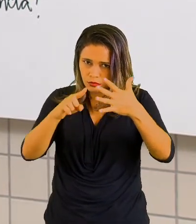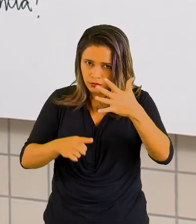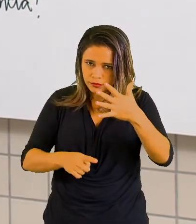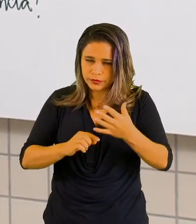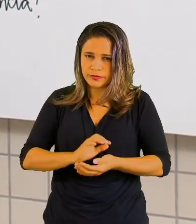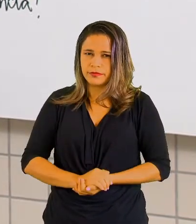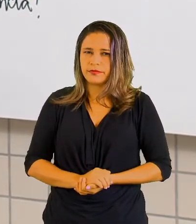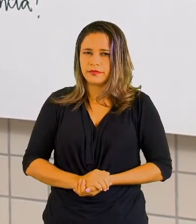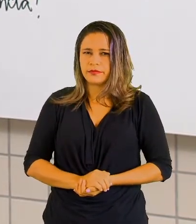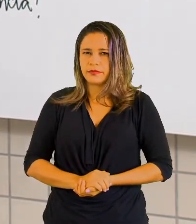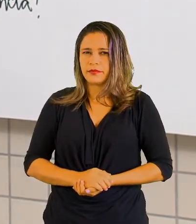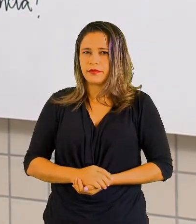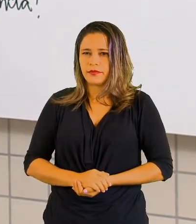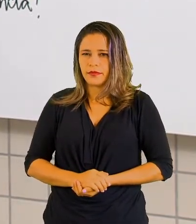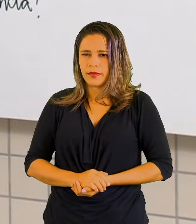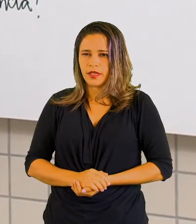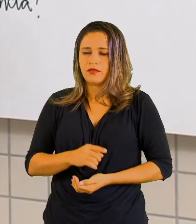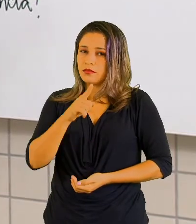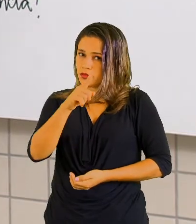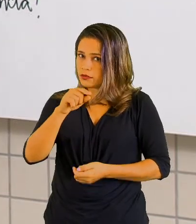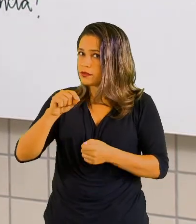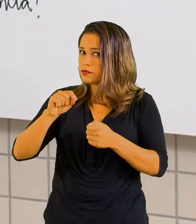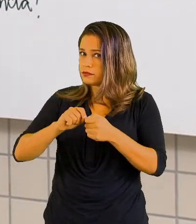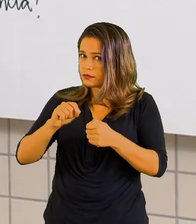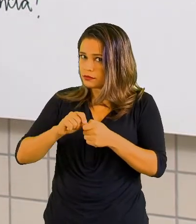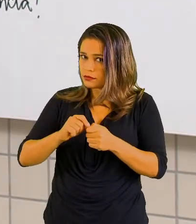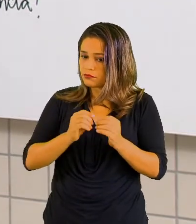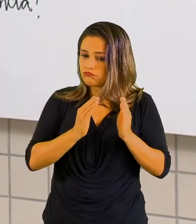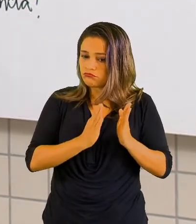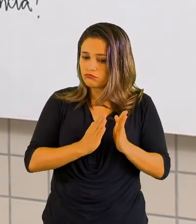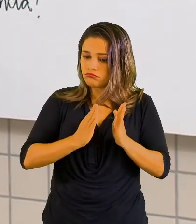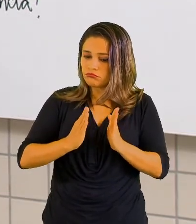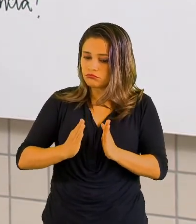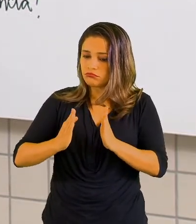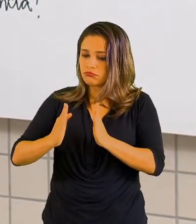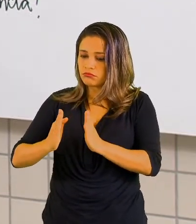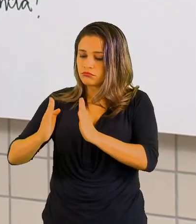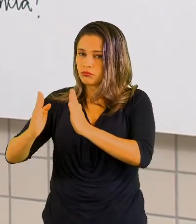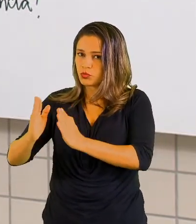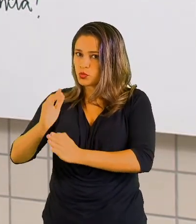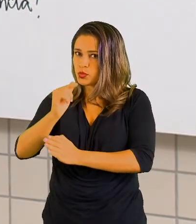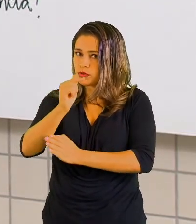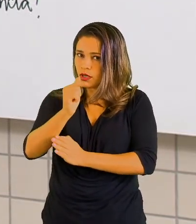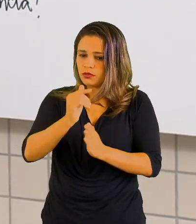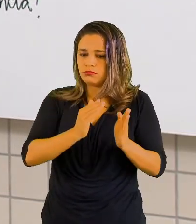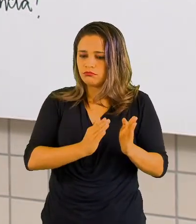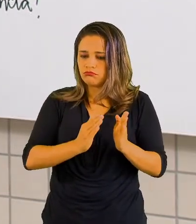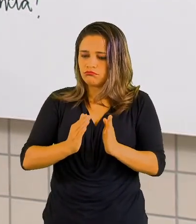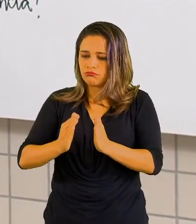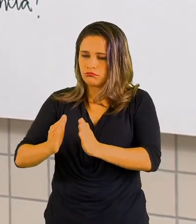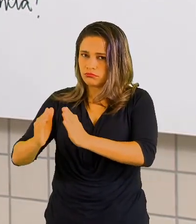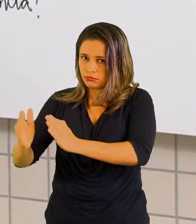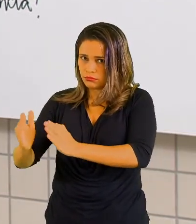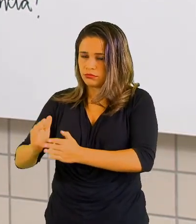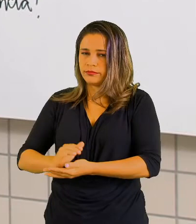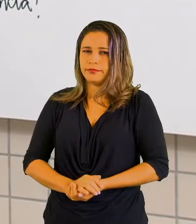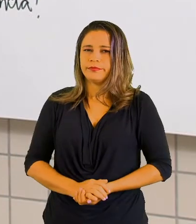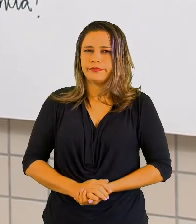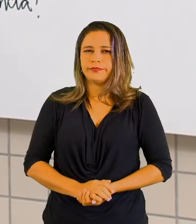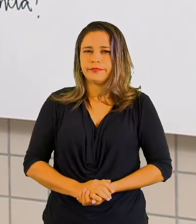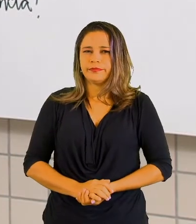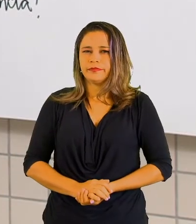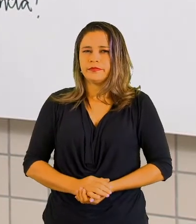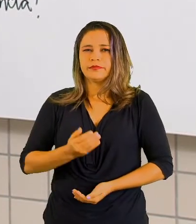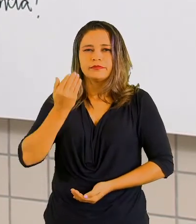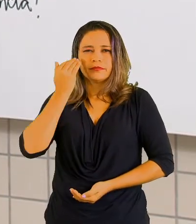esse é o item A. Você vai fazer os próximos 7 termos dessa sequência. No item B, eu